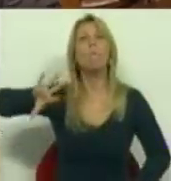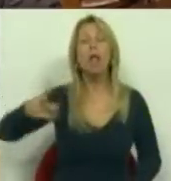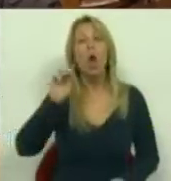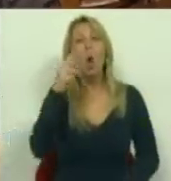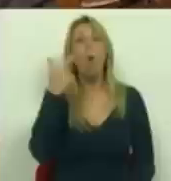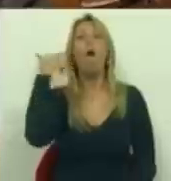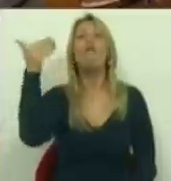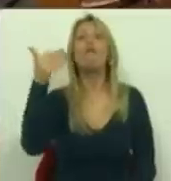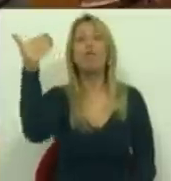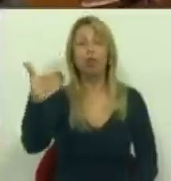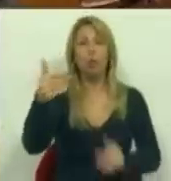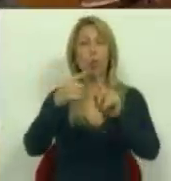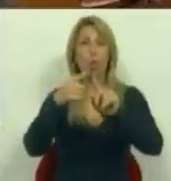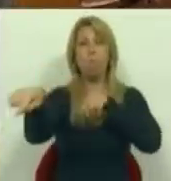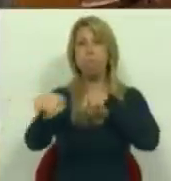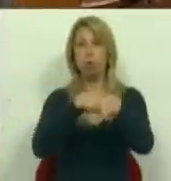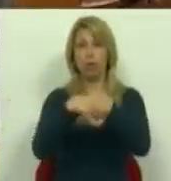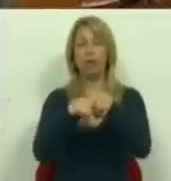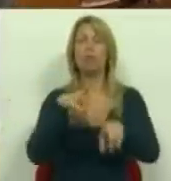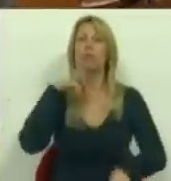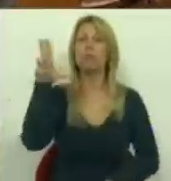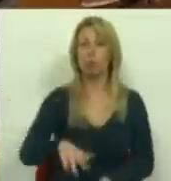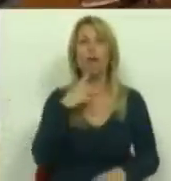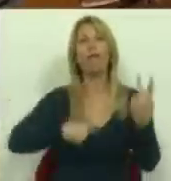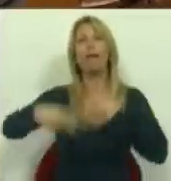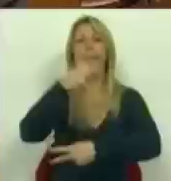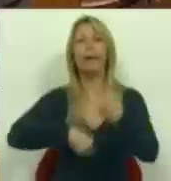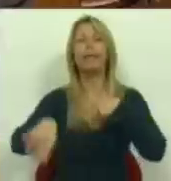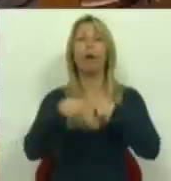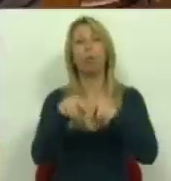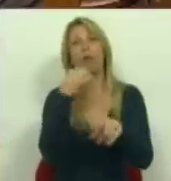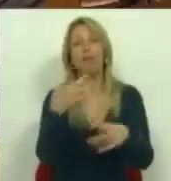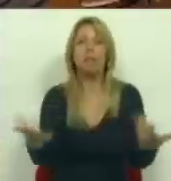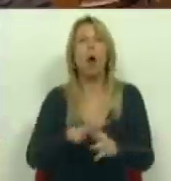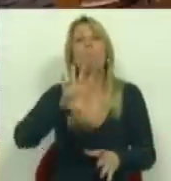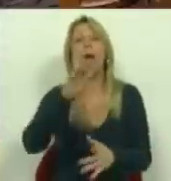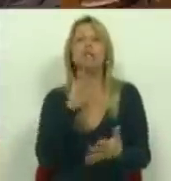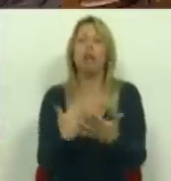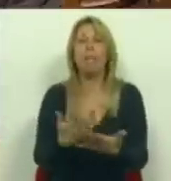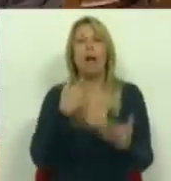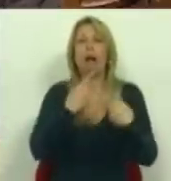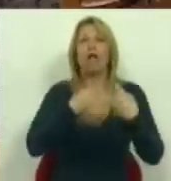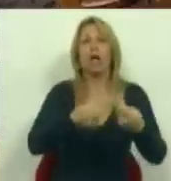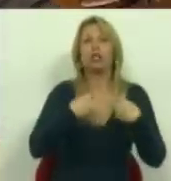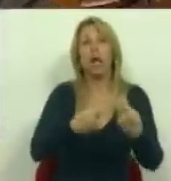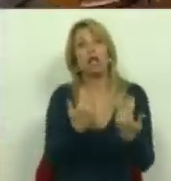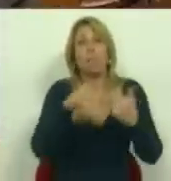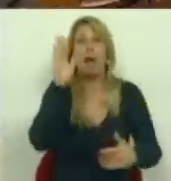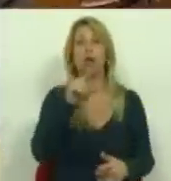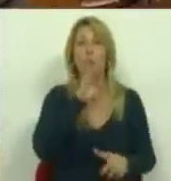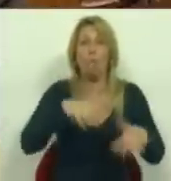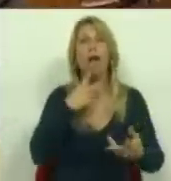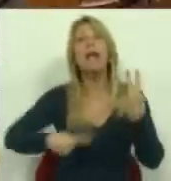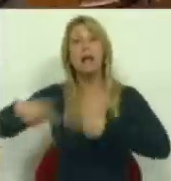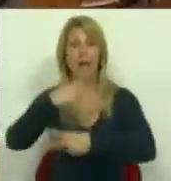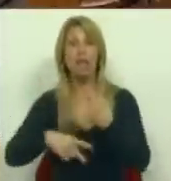Portugal. Criticava políticos que faziam o país viver acima das suas possibilidades. Criticava gestores que não investiam no